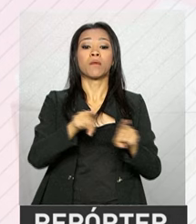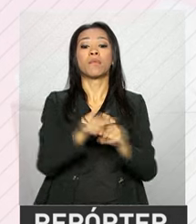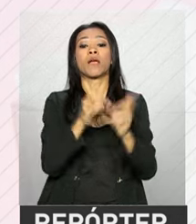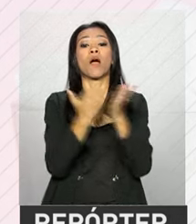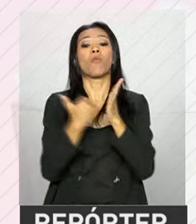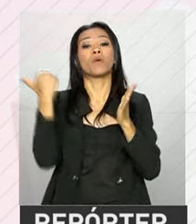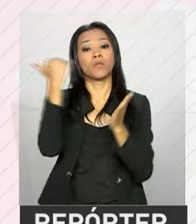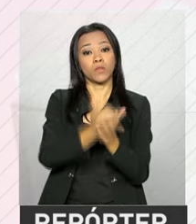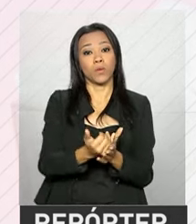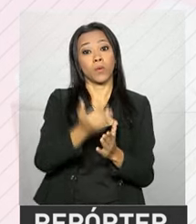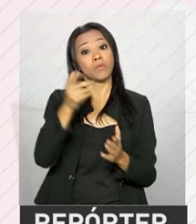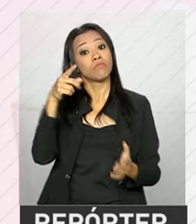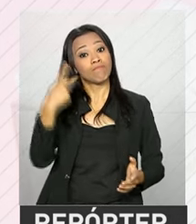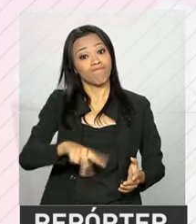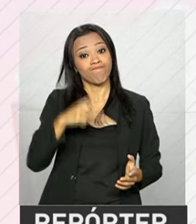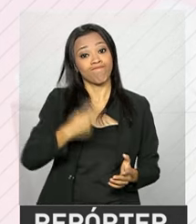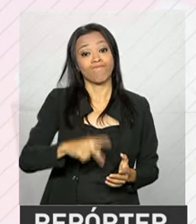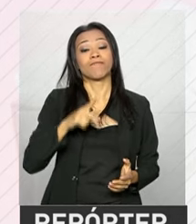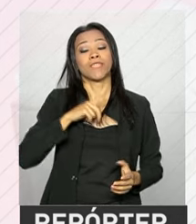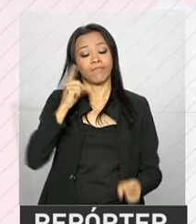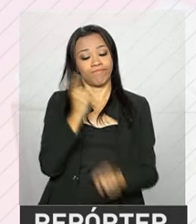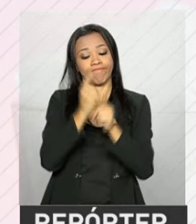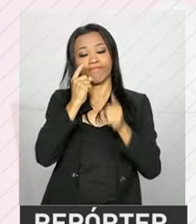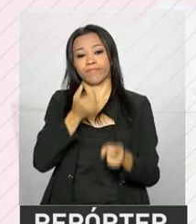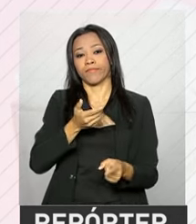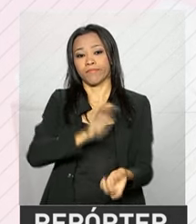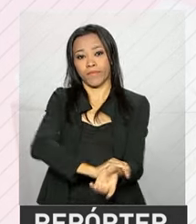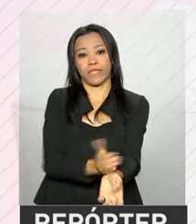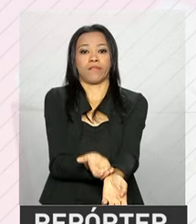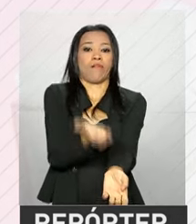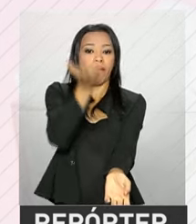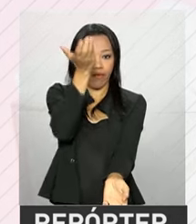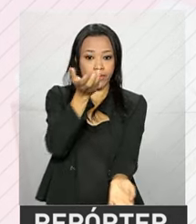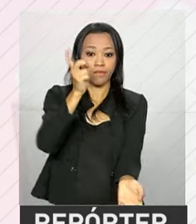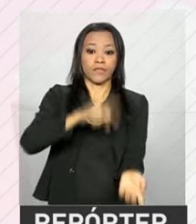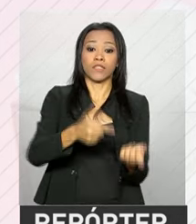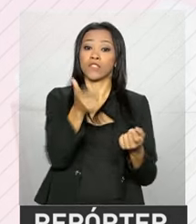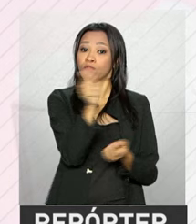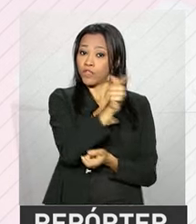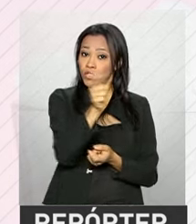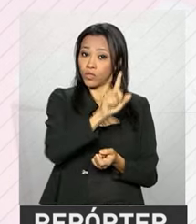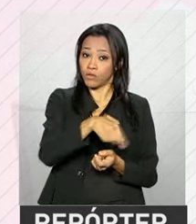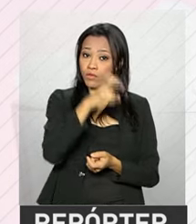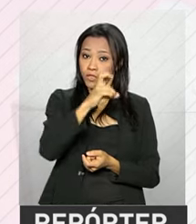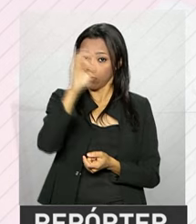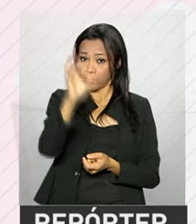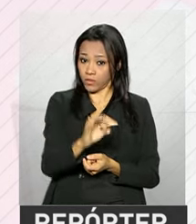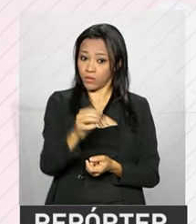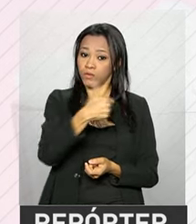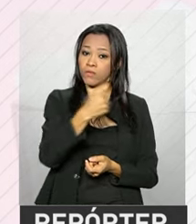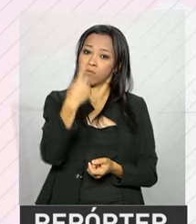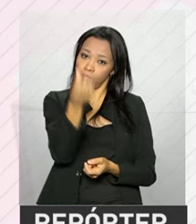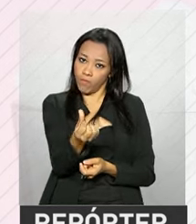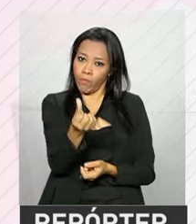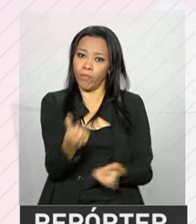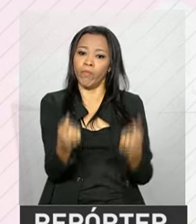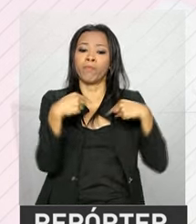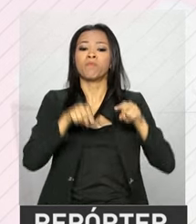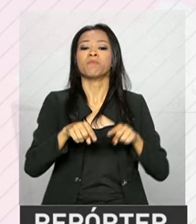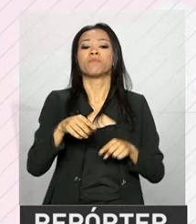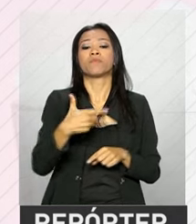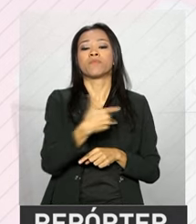cresceu o percentual de brasileiros diagnosticados com hipertensão, de 22,5% em 2006 para